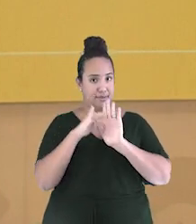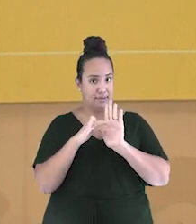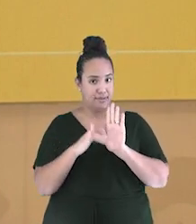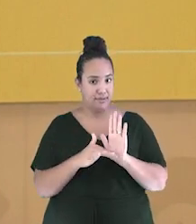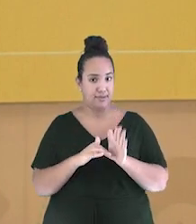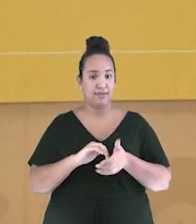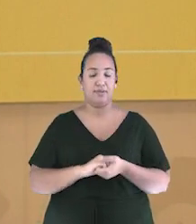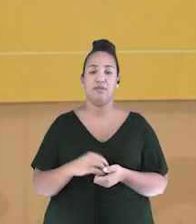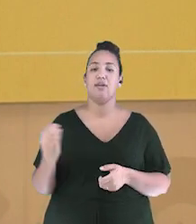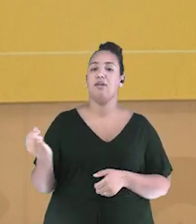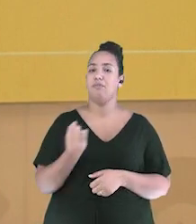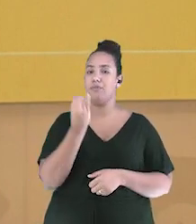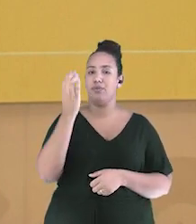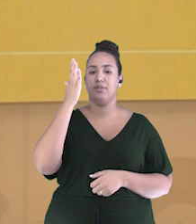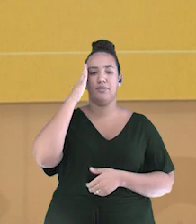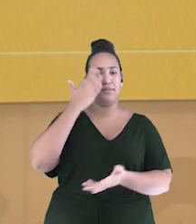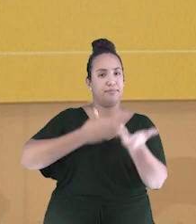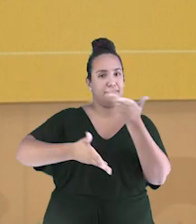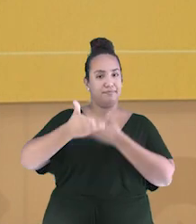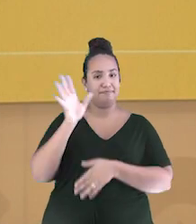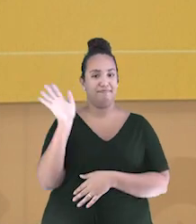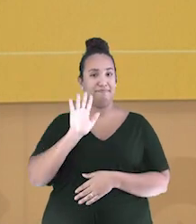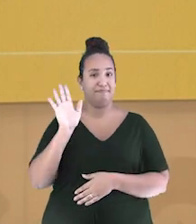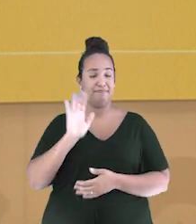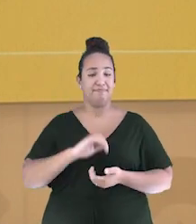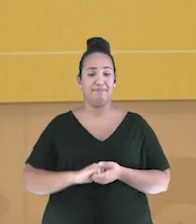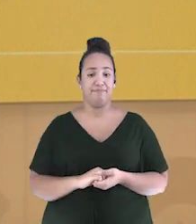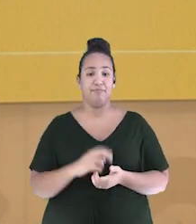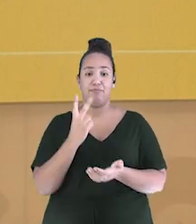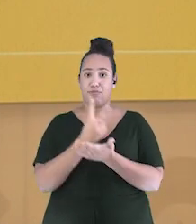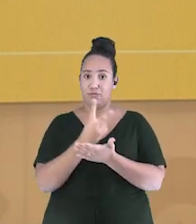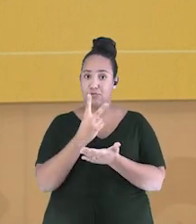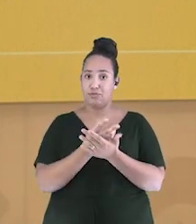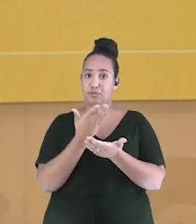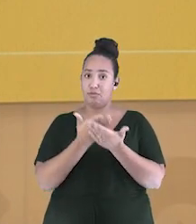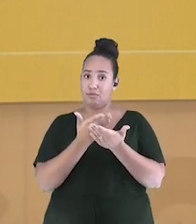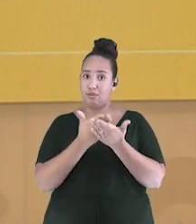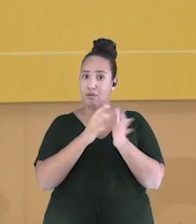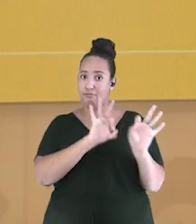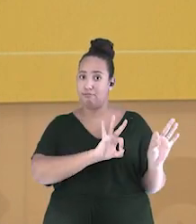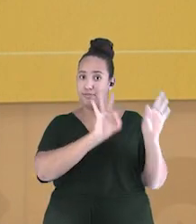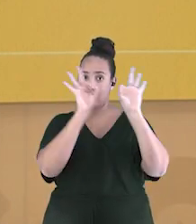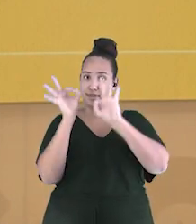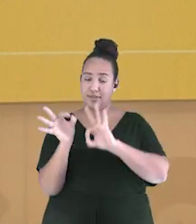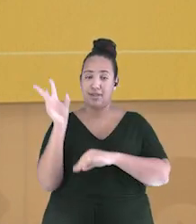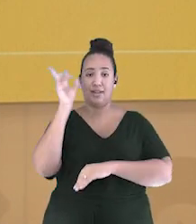presença, pois é muito importante para nós. Até mais! Continuem assistindo as aulas neste